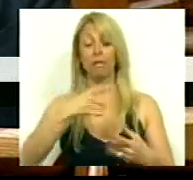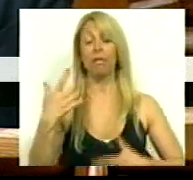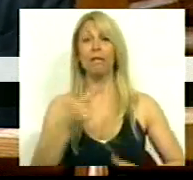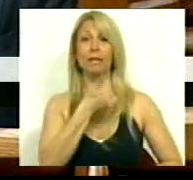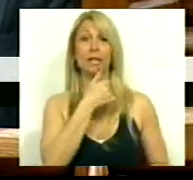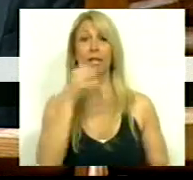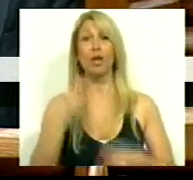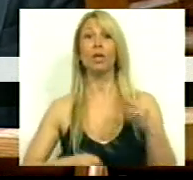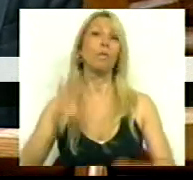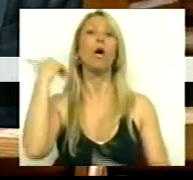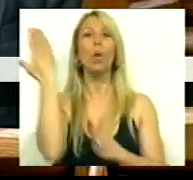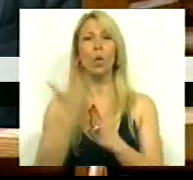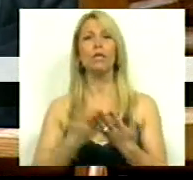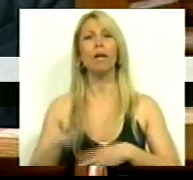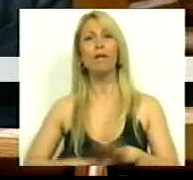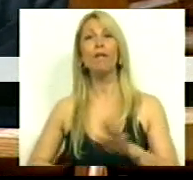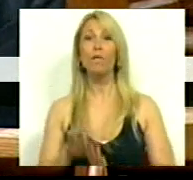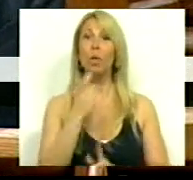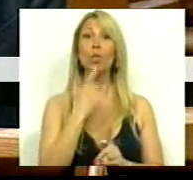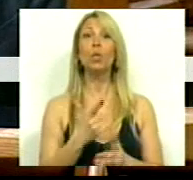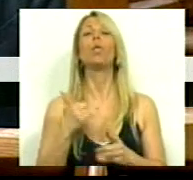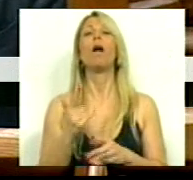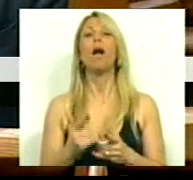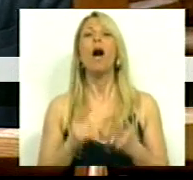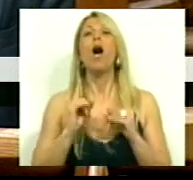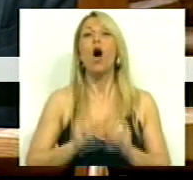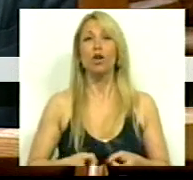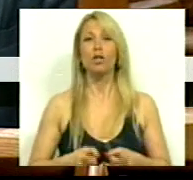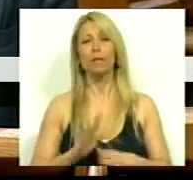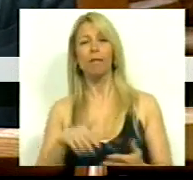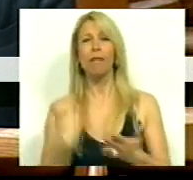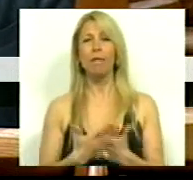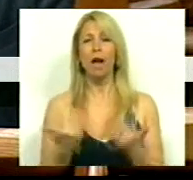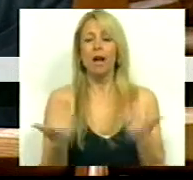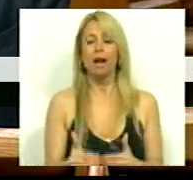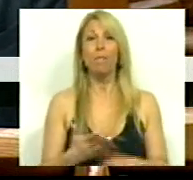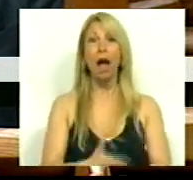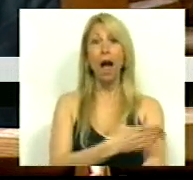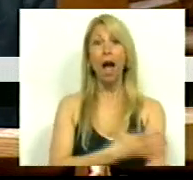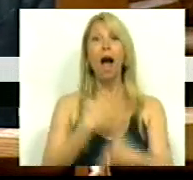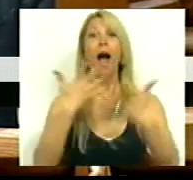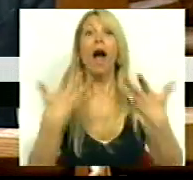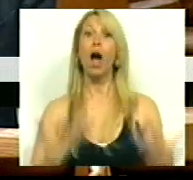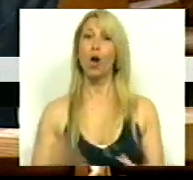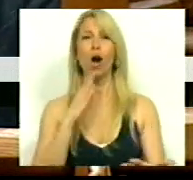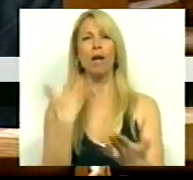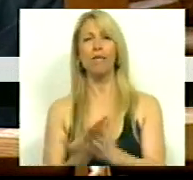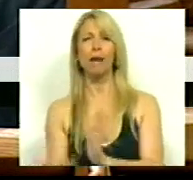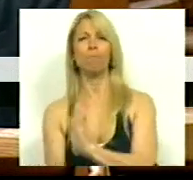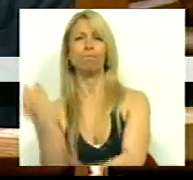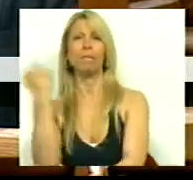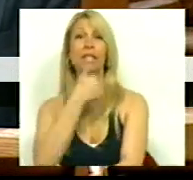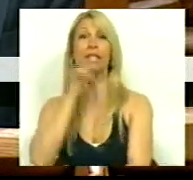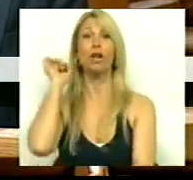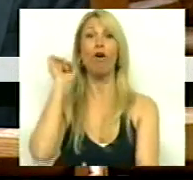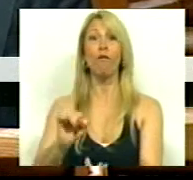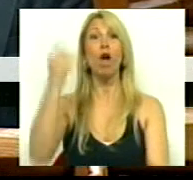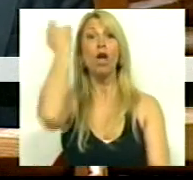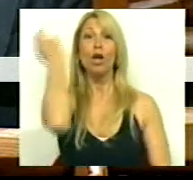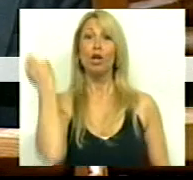Constitucional, tudo fez para acondicionar antes e tudo faz agora para sacar aos juízes constitucionais